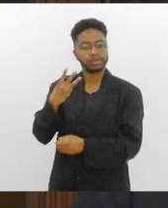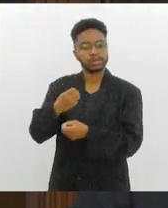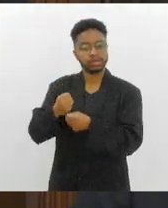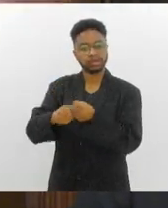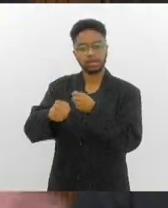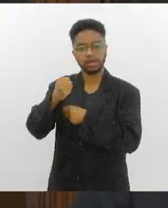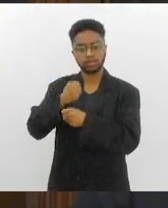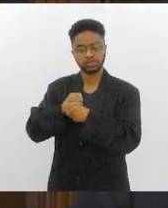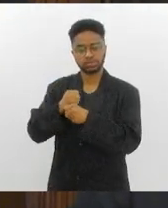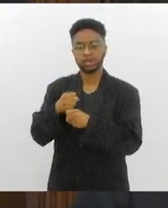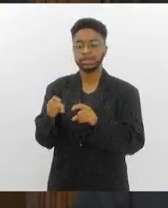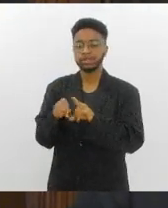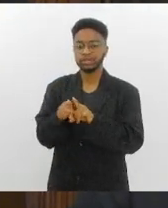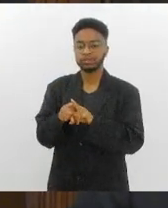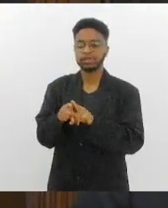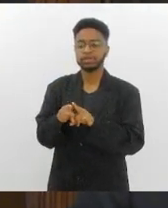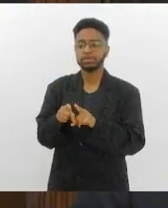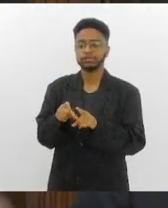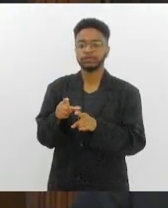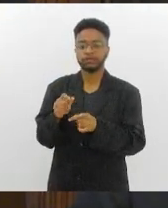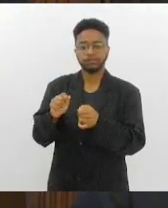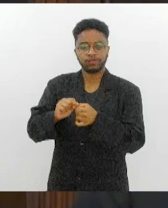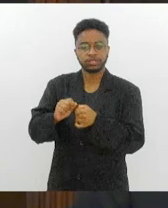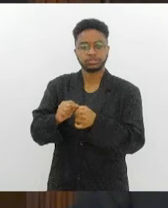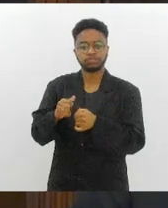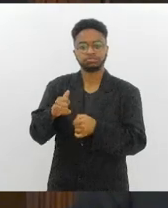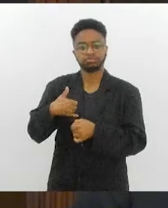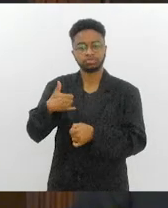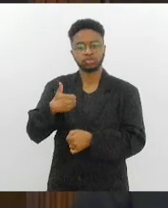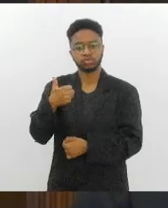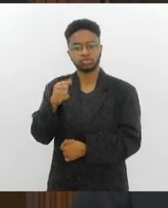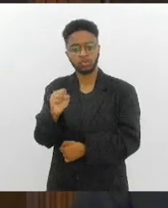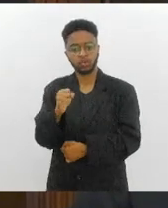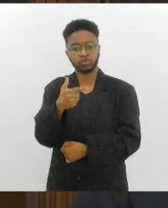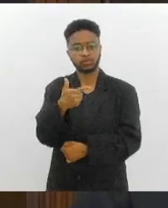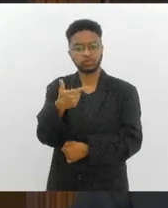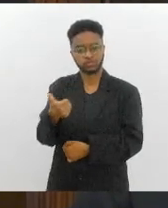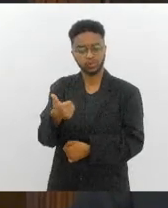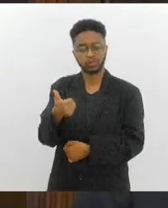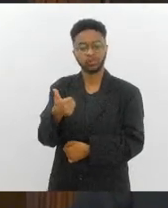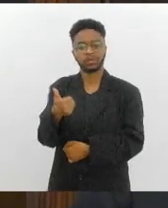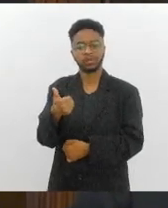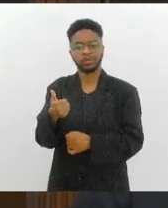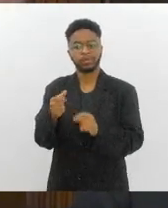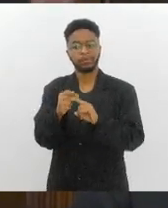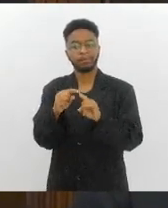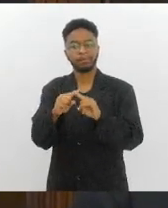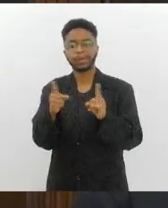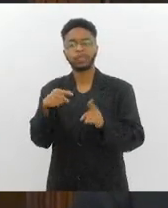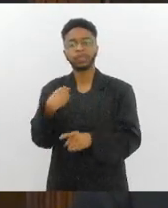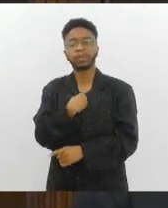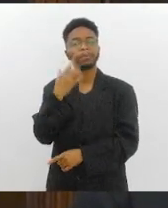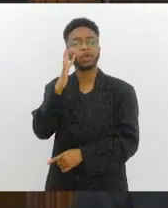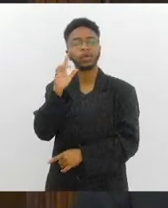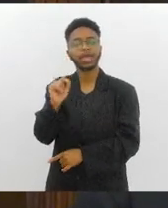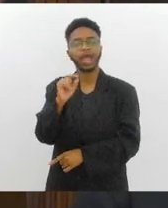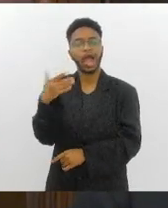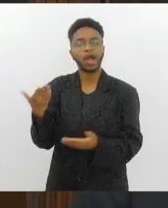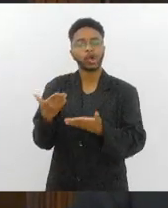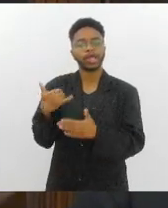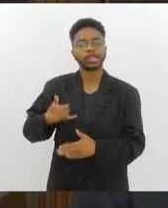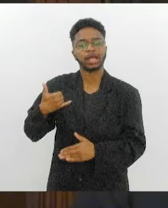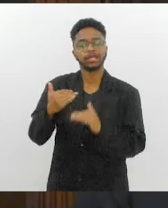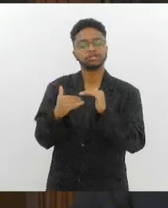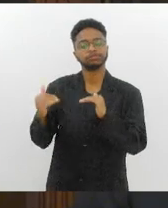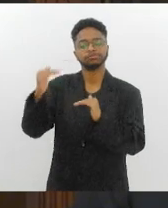Essa companhia fez 18, fez 21. Quando vai fazendo 18 e 21, a gente acha, chegou na maioridade, agora já